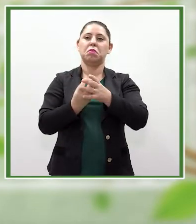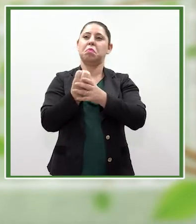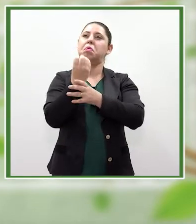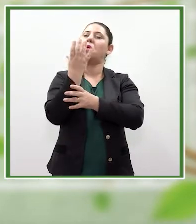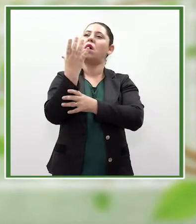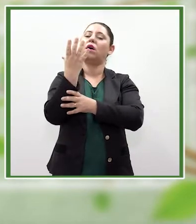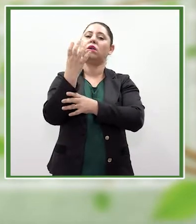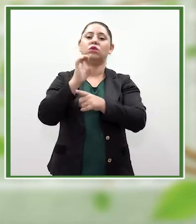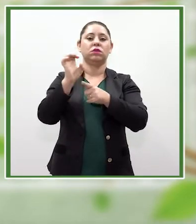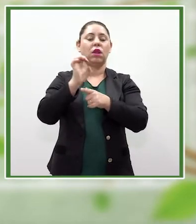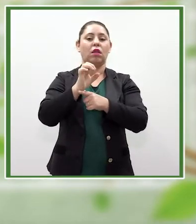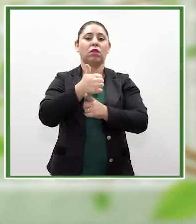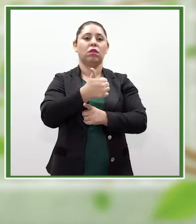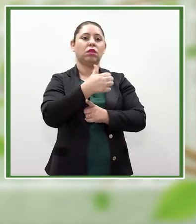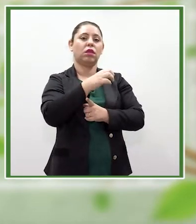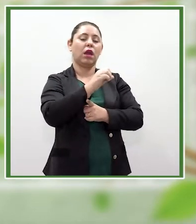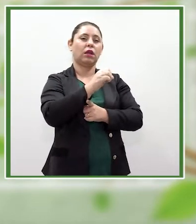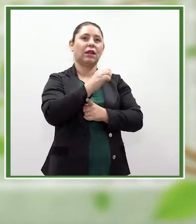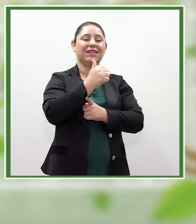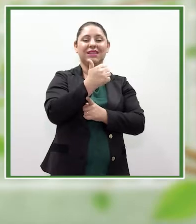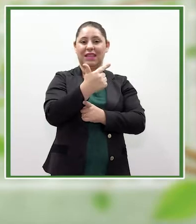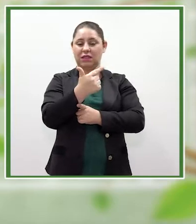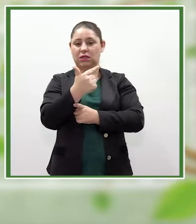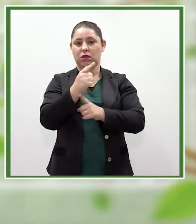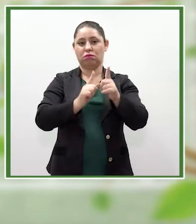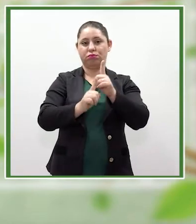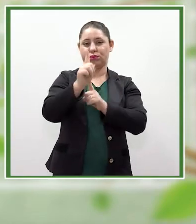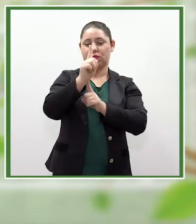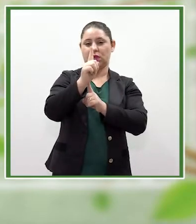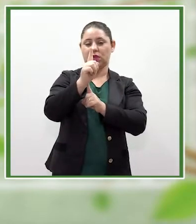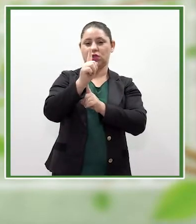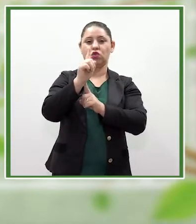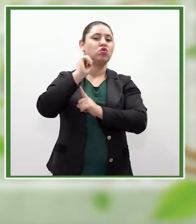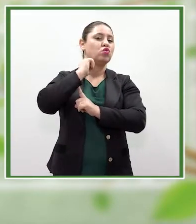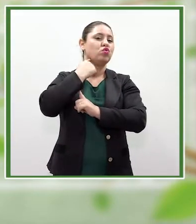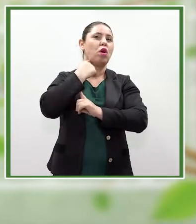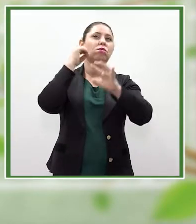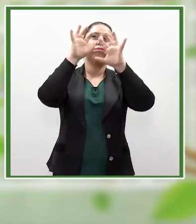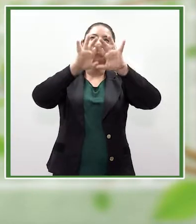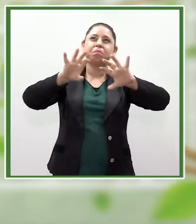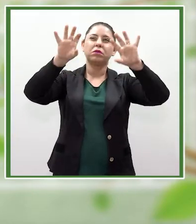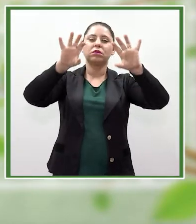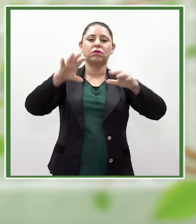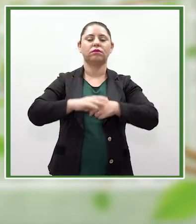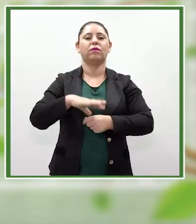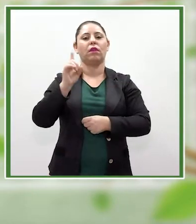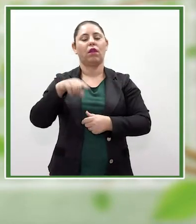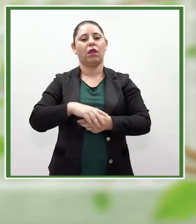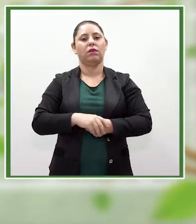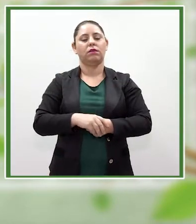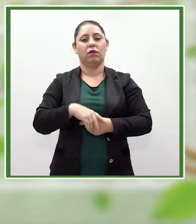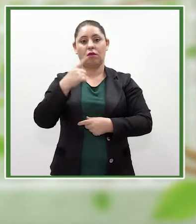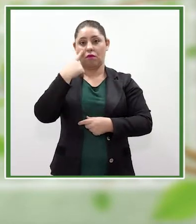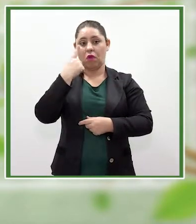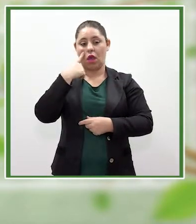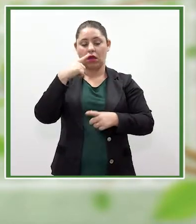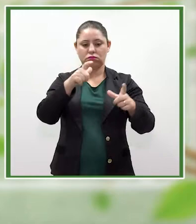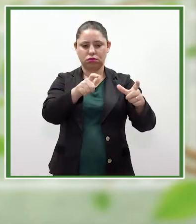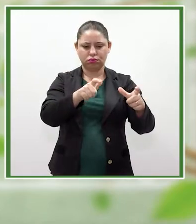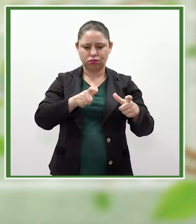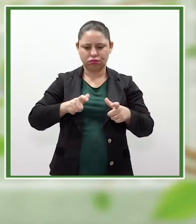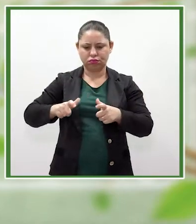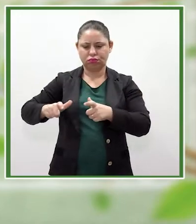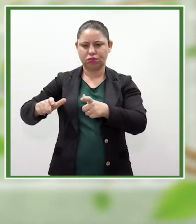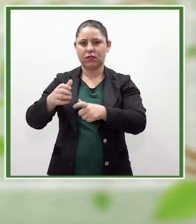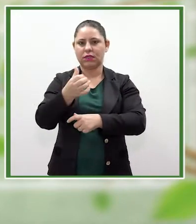tem um potencial agrícola muito grande, né? E os esforços aí, com relação a políticas públicas,